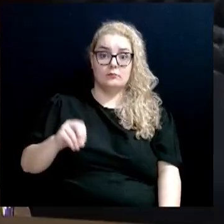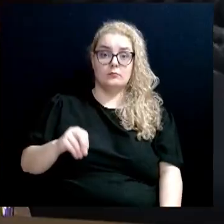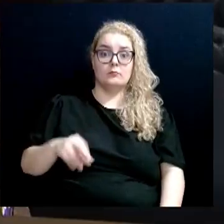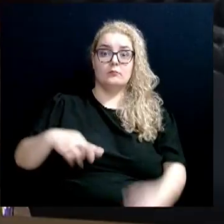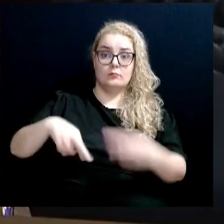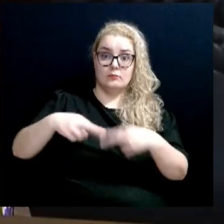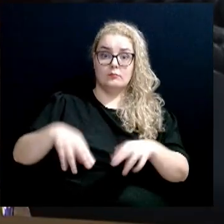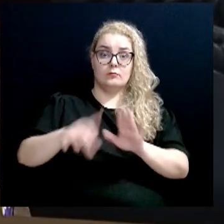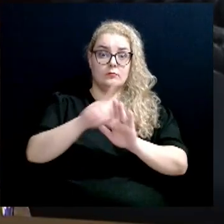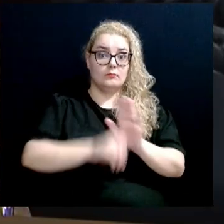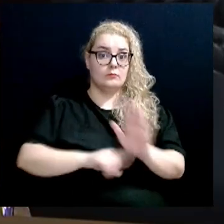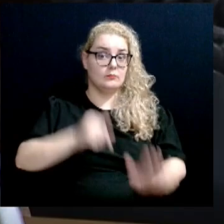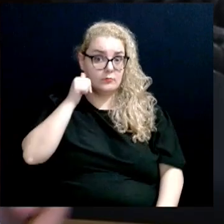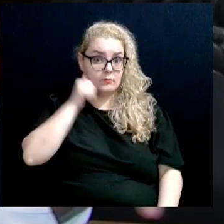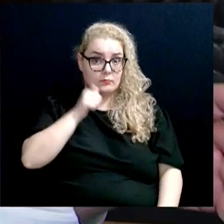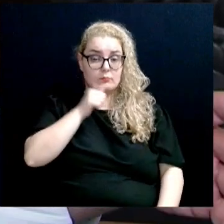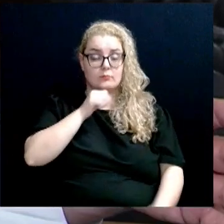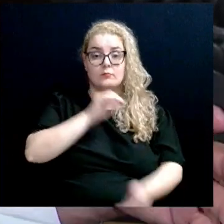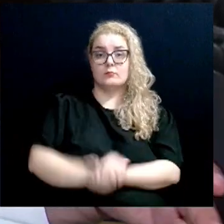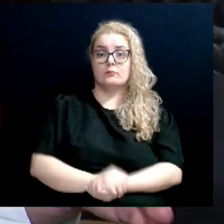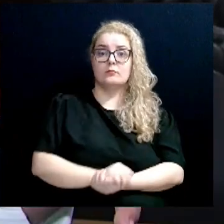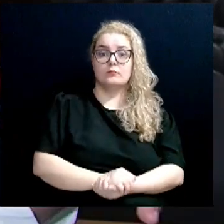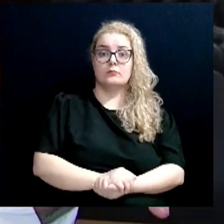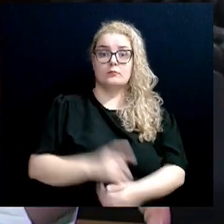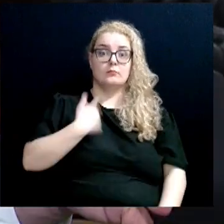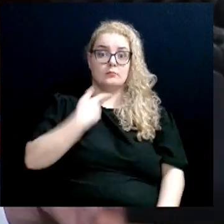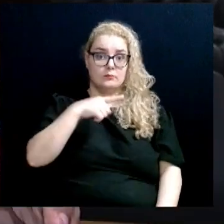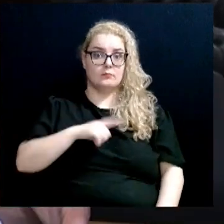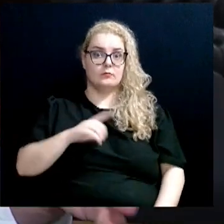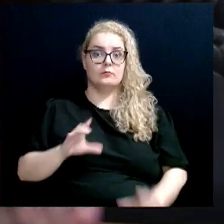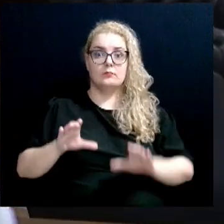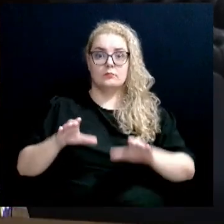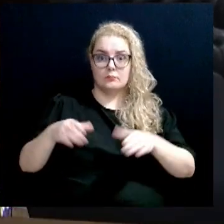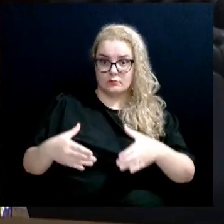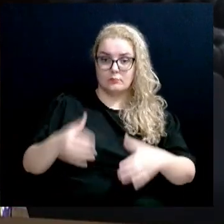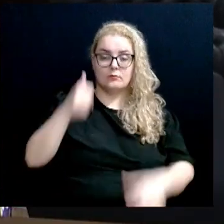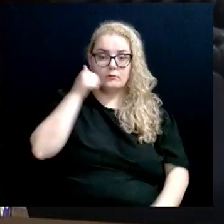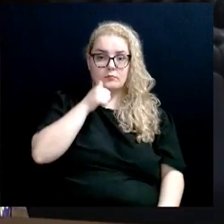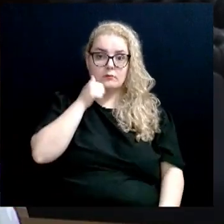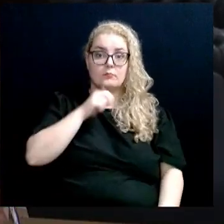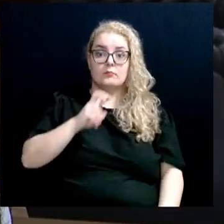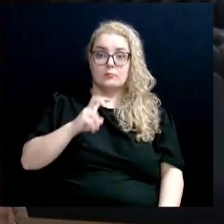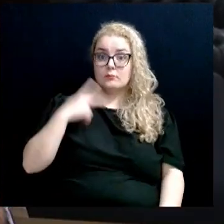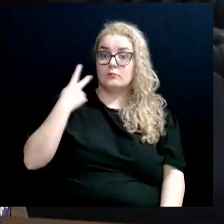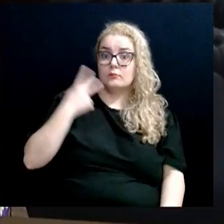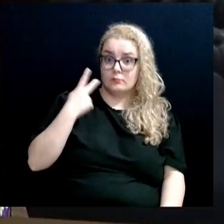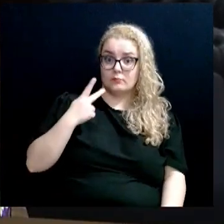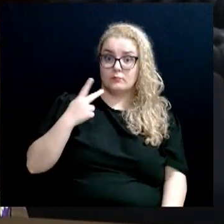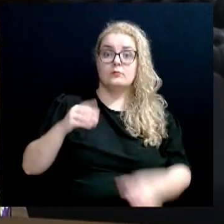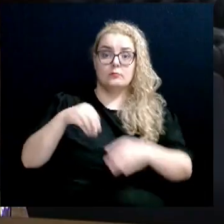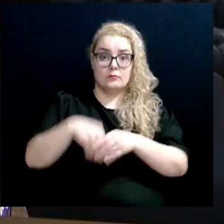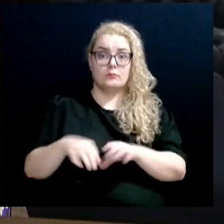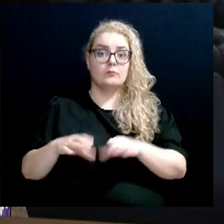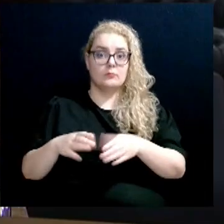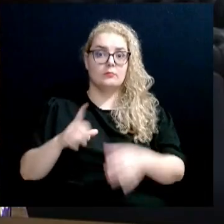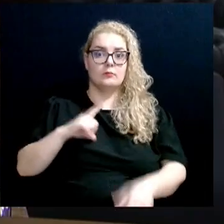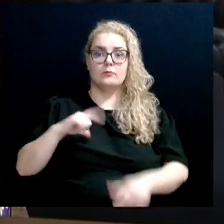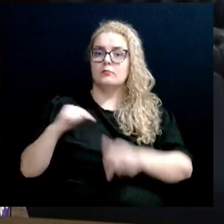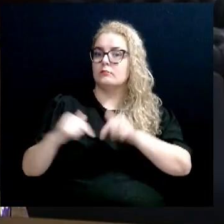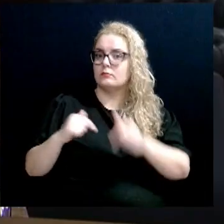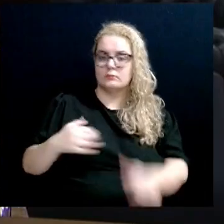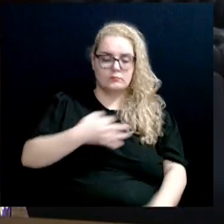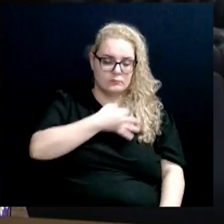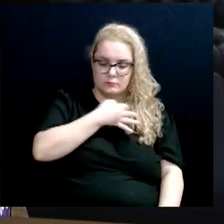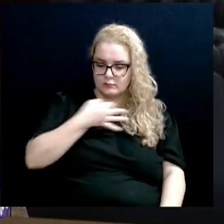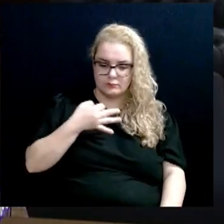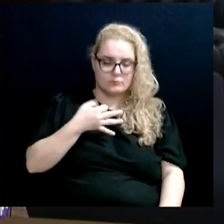mulheres. Nós temos na Câmara a Comissão da Mulher, né? As 5 vereadores compõem essa comissão, elas têm feito um trabalho fantástico